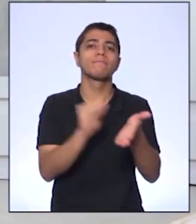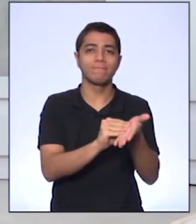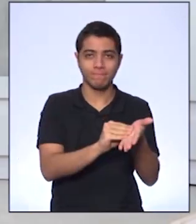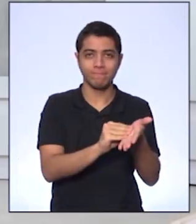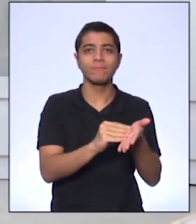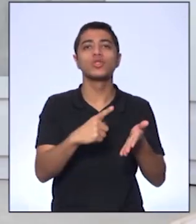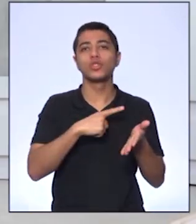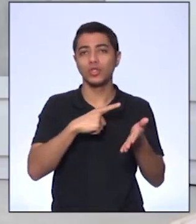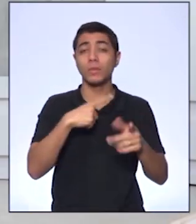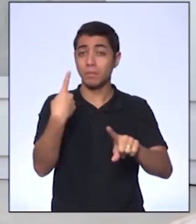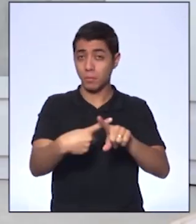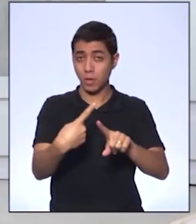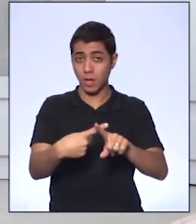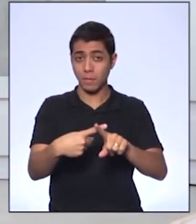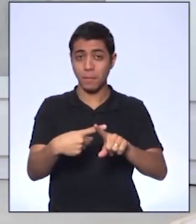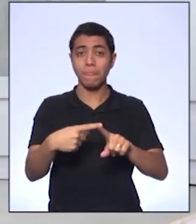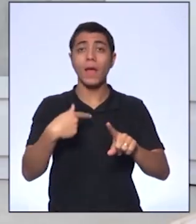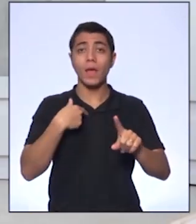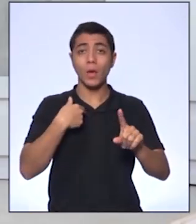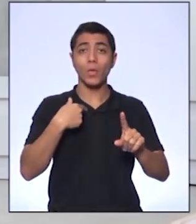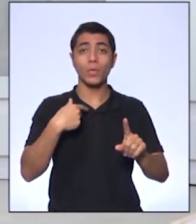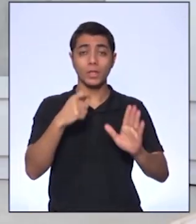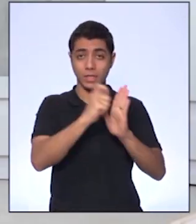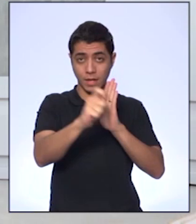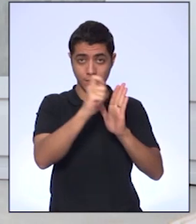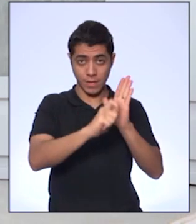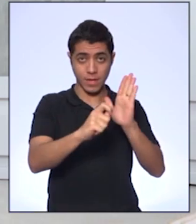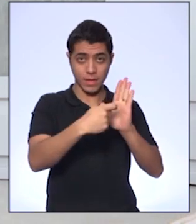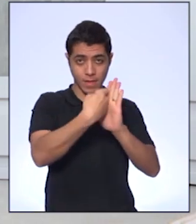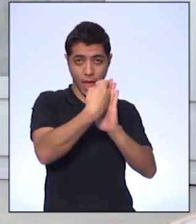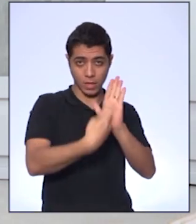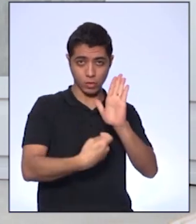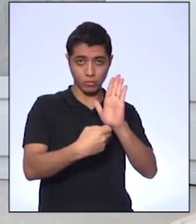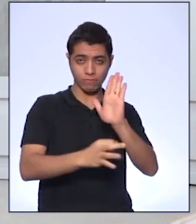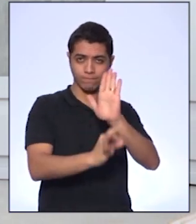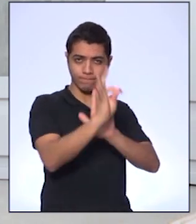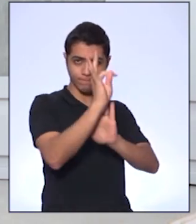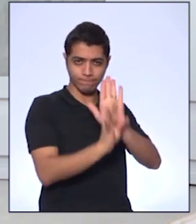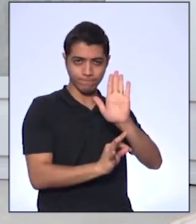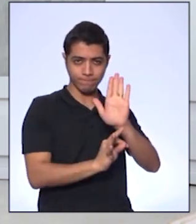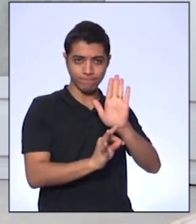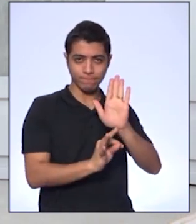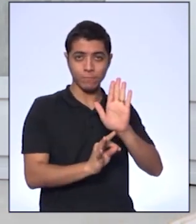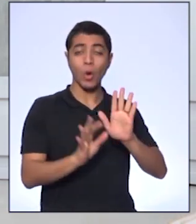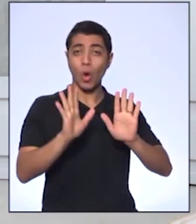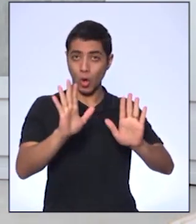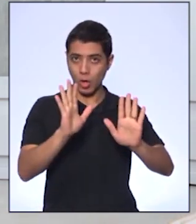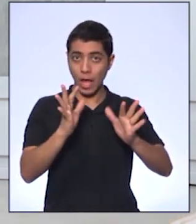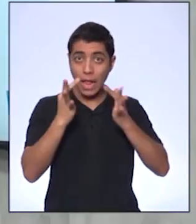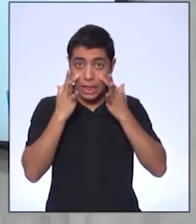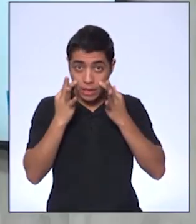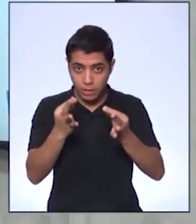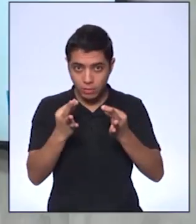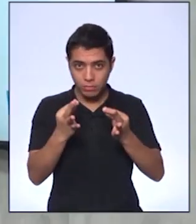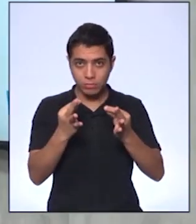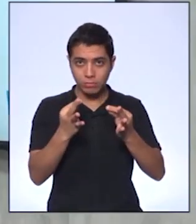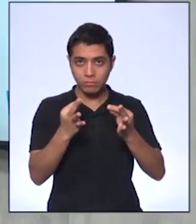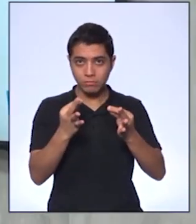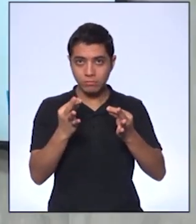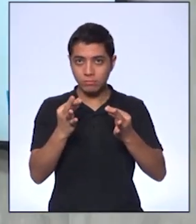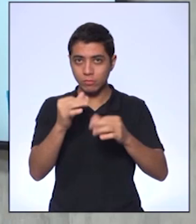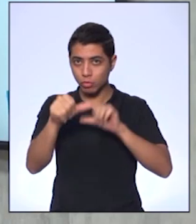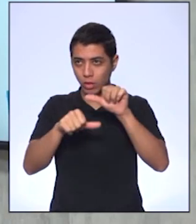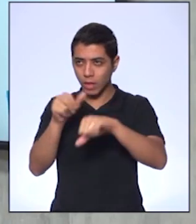um texto, vou até trocar de olhar para você perceber o que eu estou falando. Fica aqui comigo,